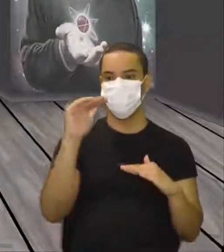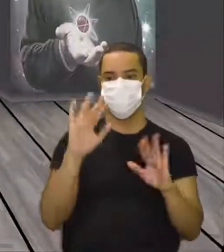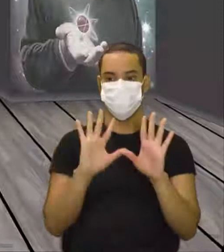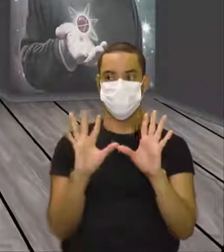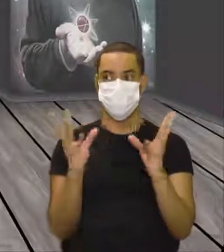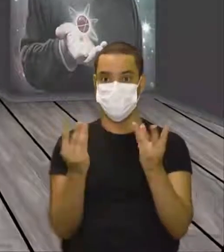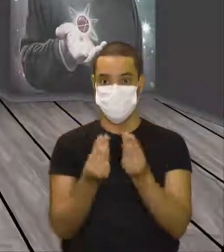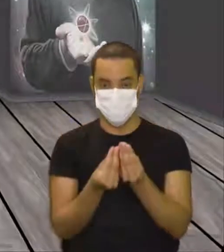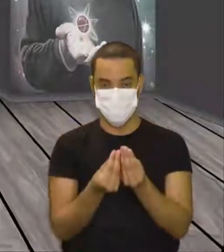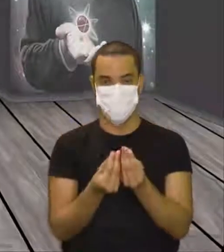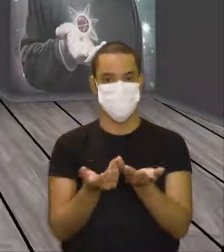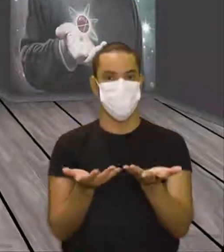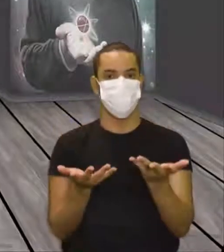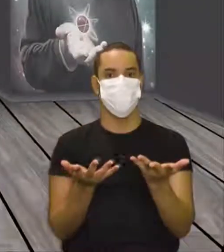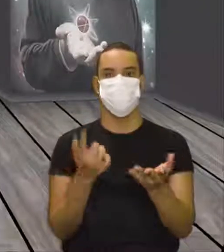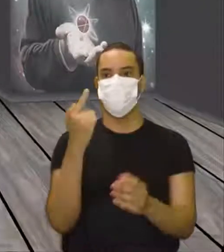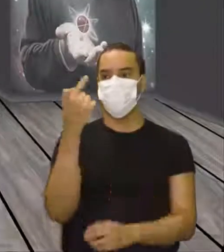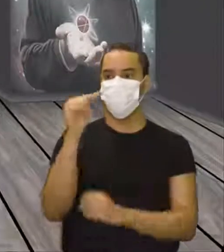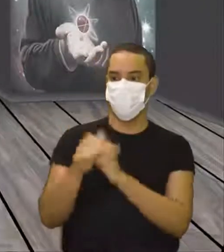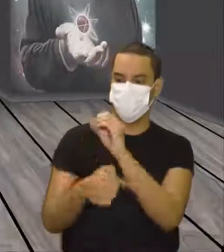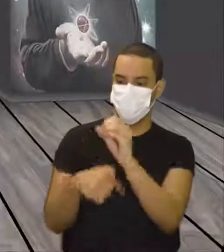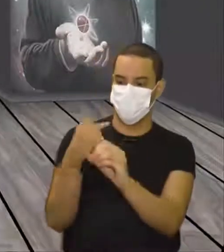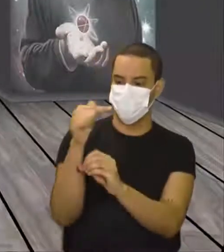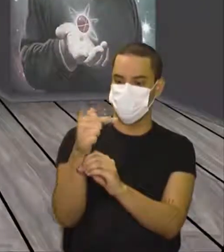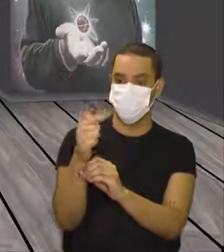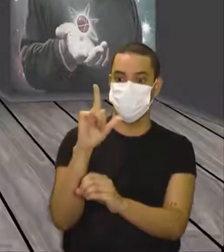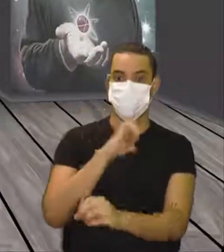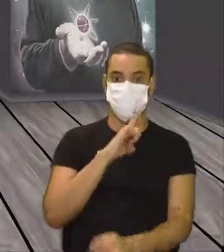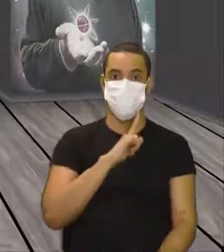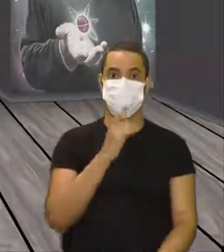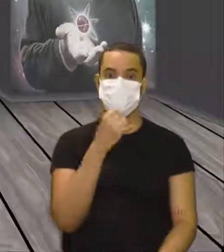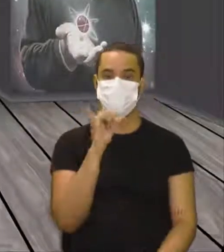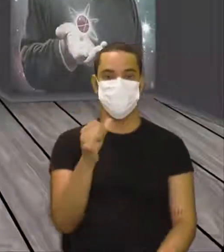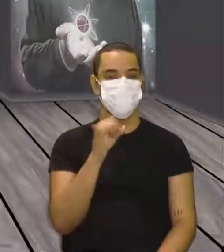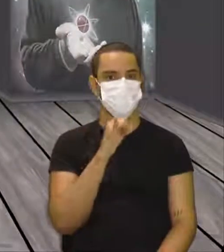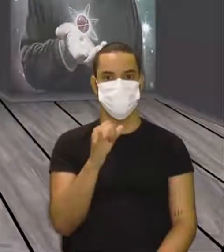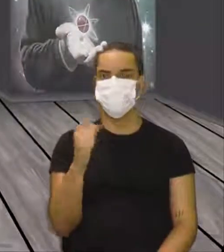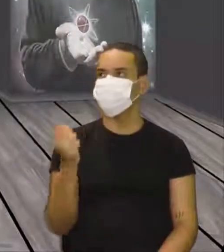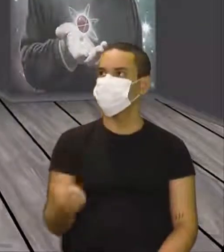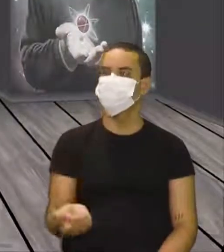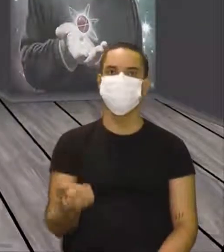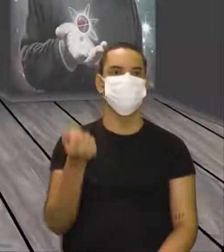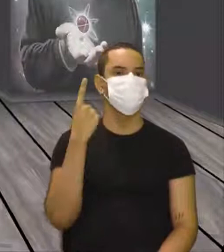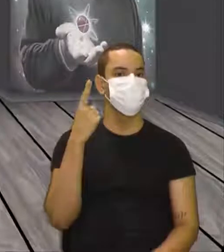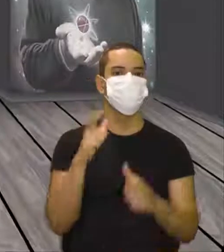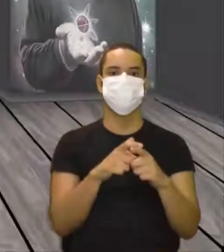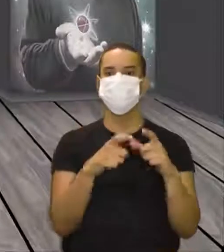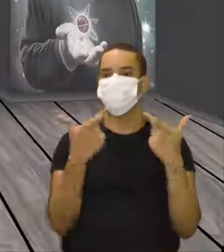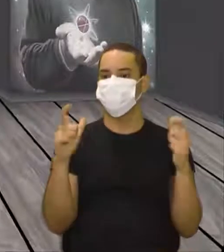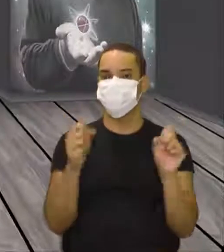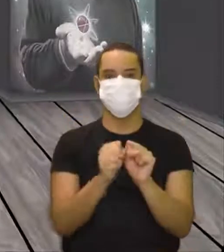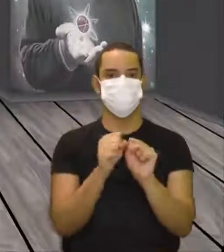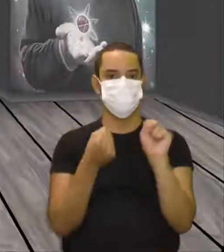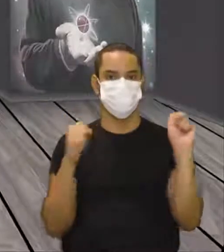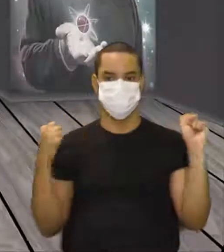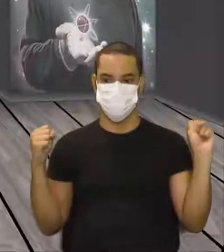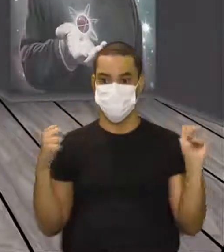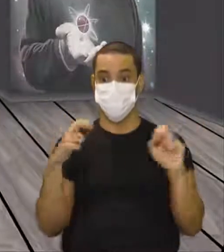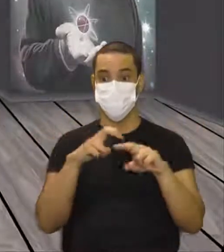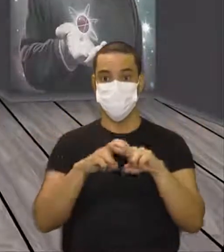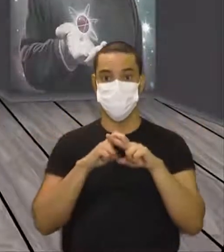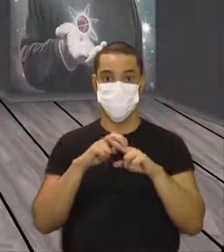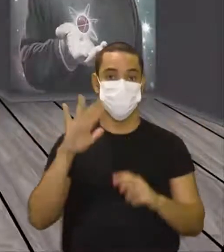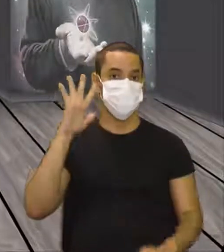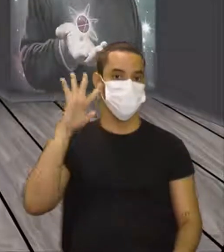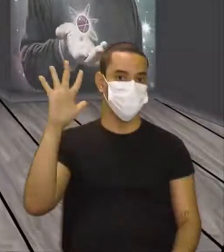partícula, até, sei lá, um átomo, ele tem uma energia absurdamente grande, certo? Então